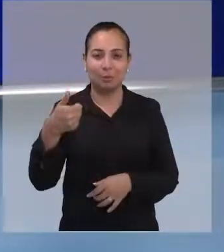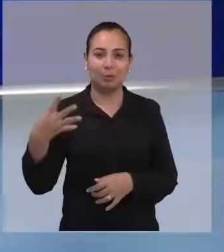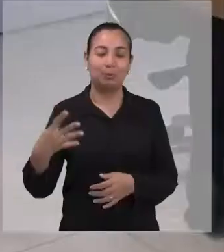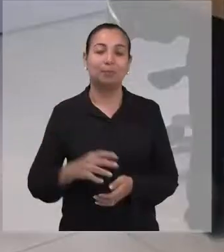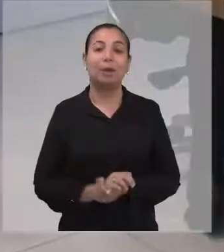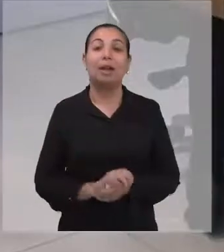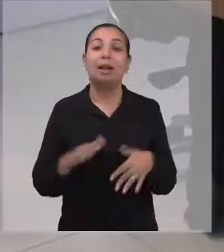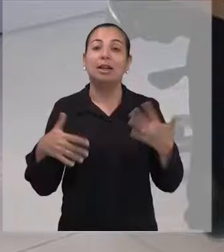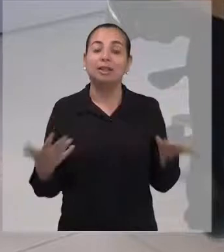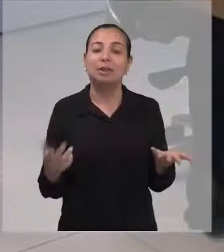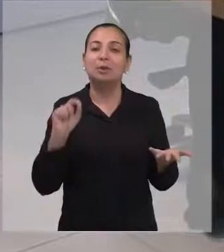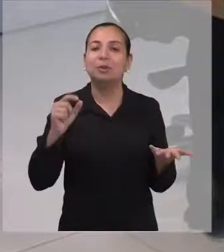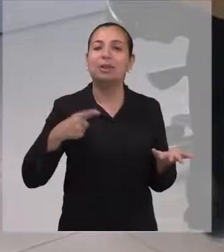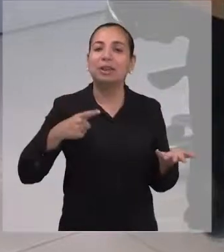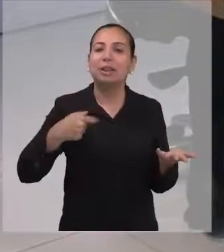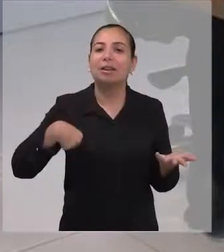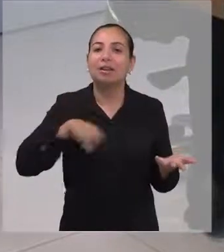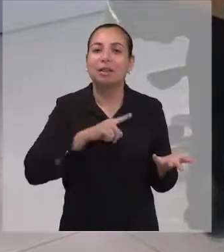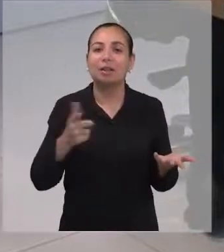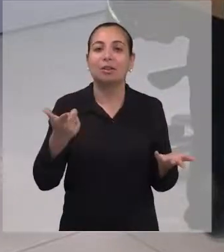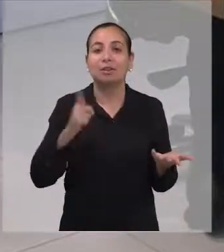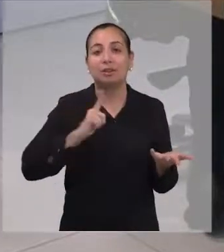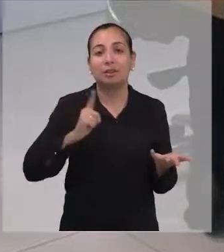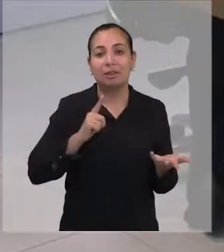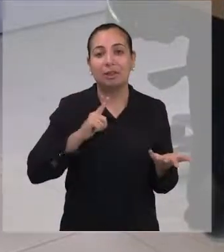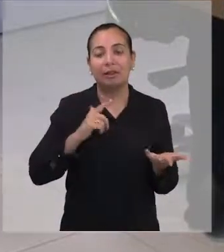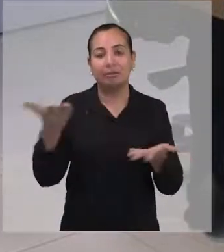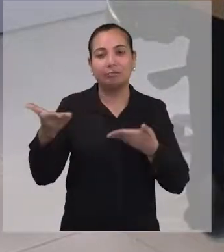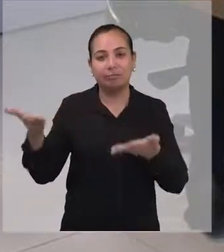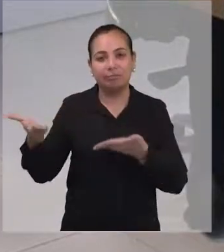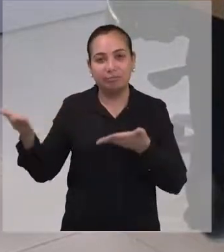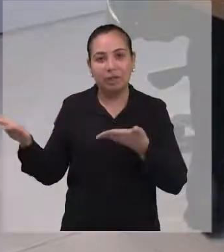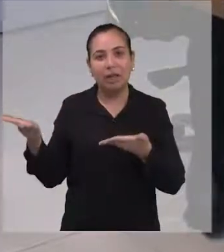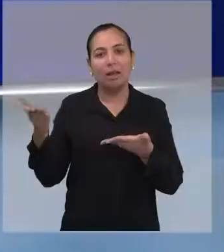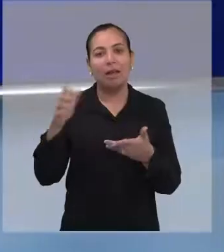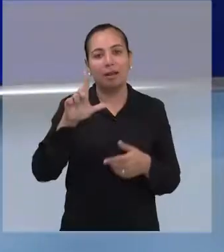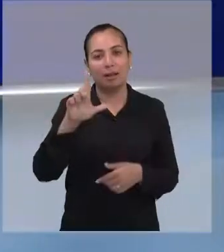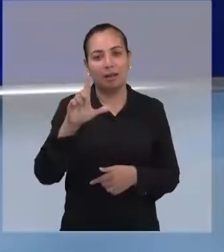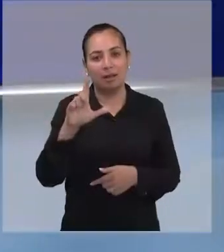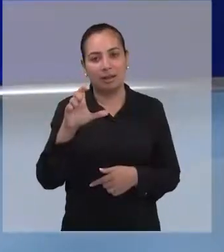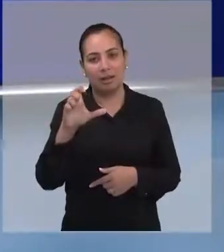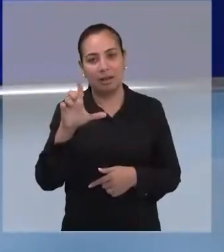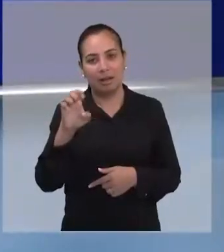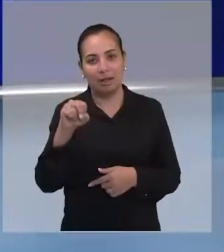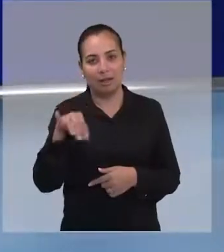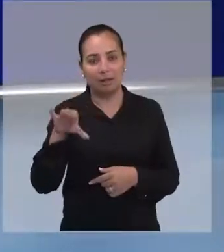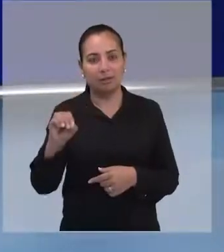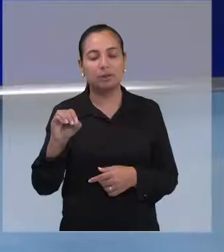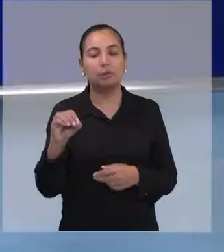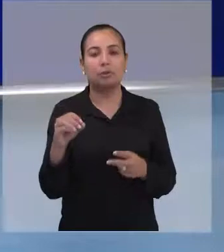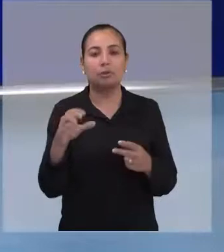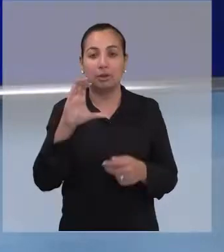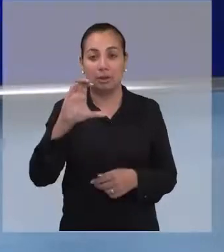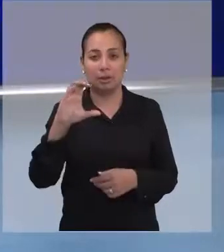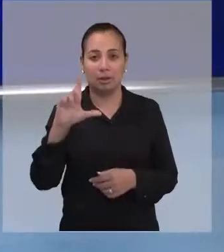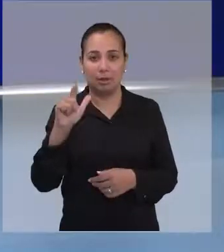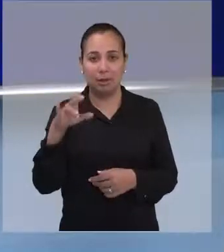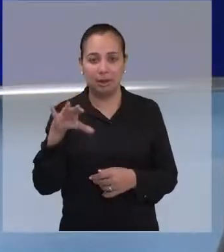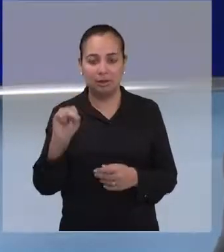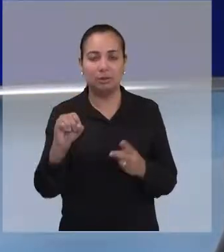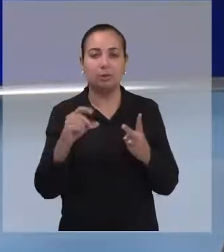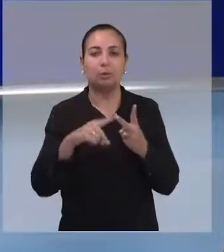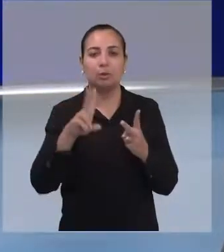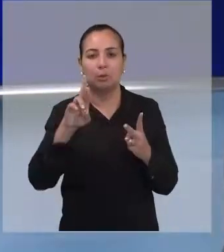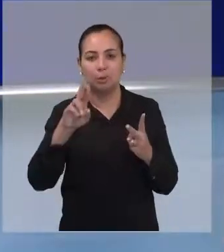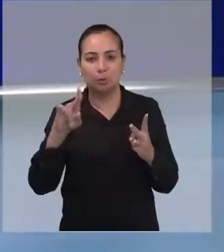as participações dos professores Rui Martinho Rodrigues, Rômulo Leitão e Clésio Arruda. Estamos debatendo a interceptação, aí, ou